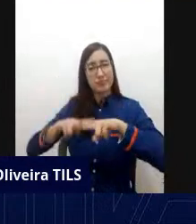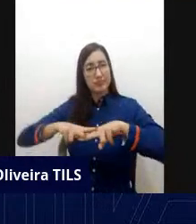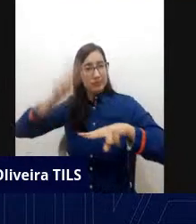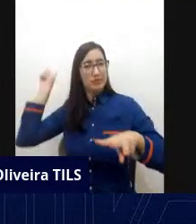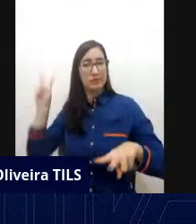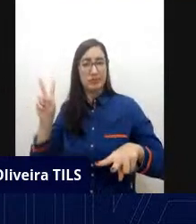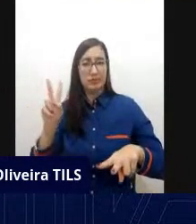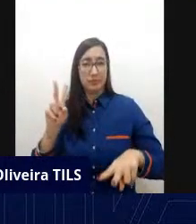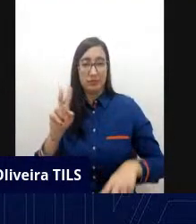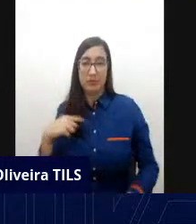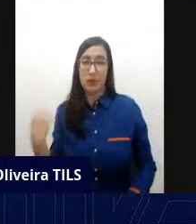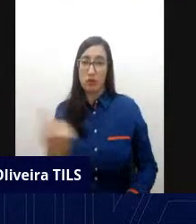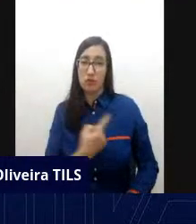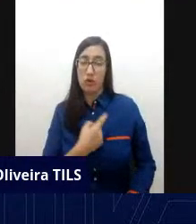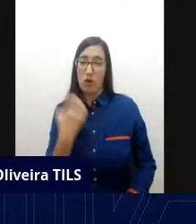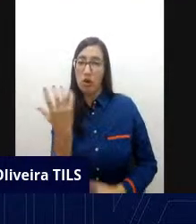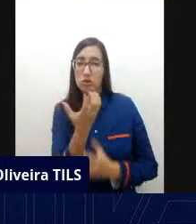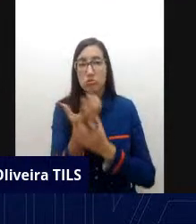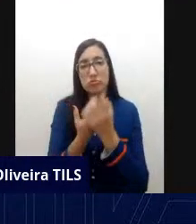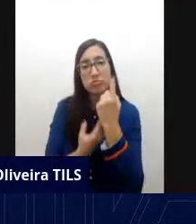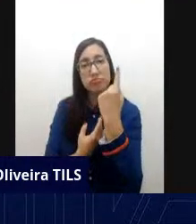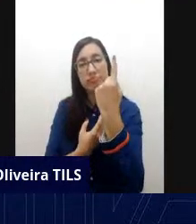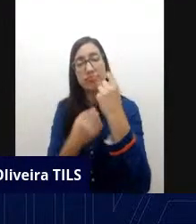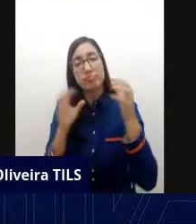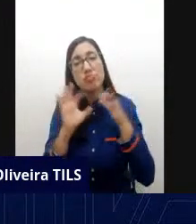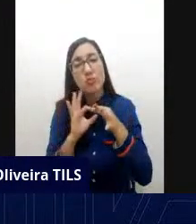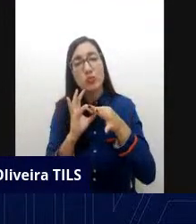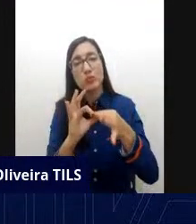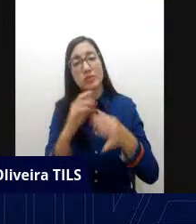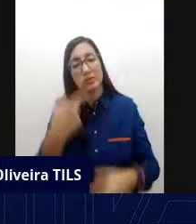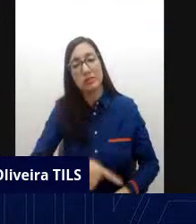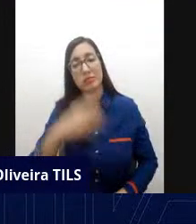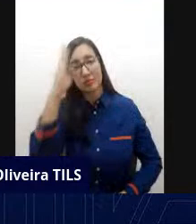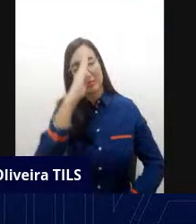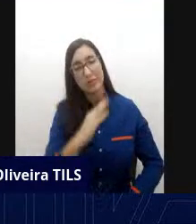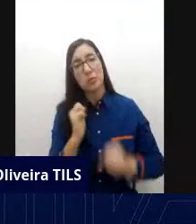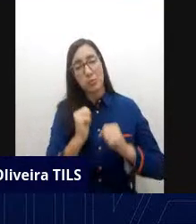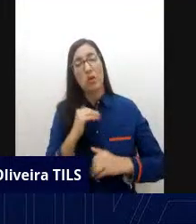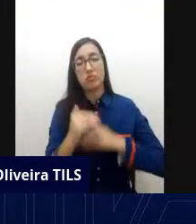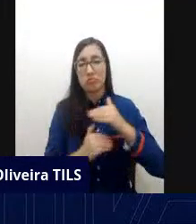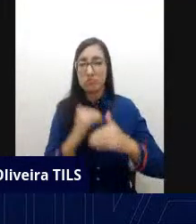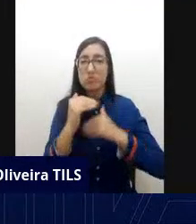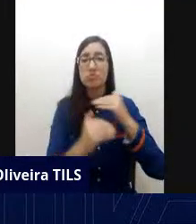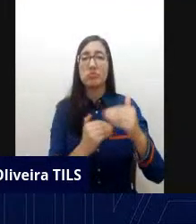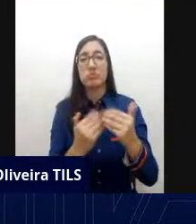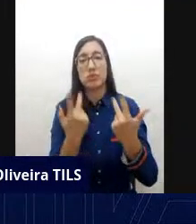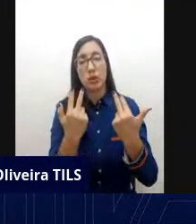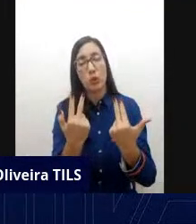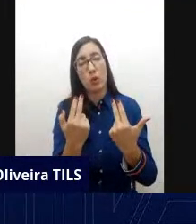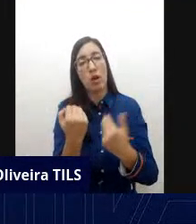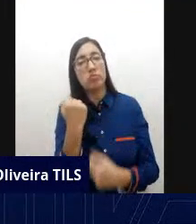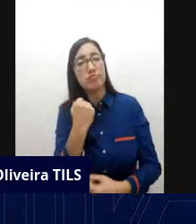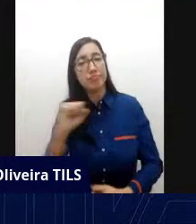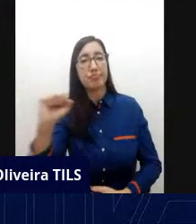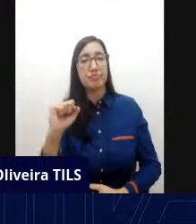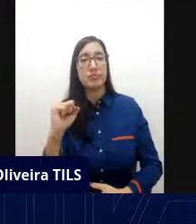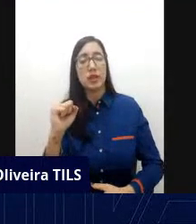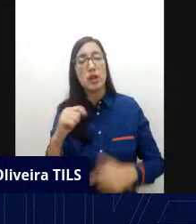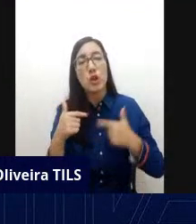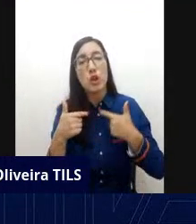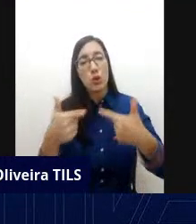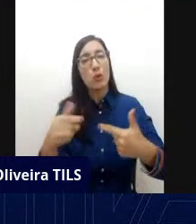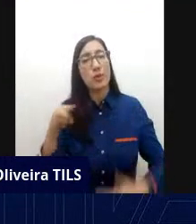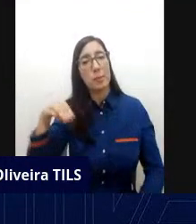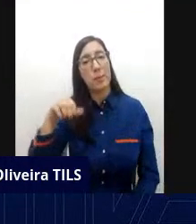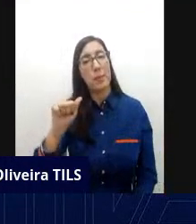mulheres desse Brasil que vivem, né, situações de opressão diversas. E a gente vai fazer a revolução é